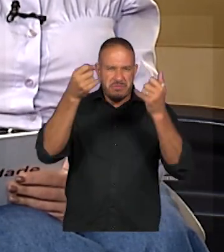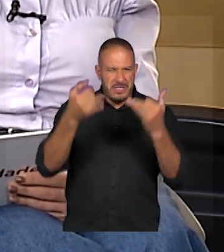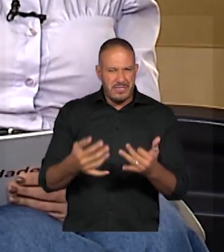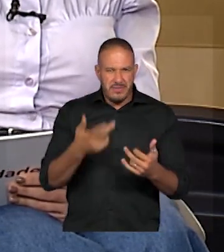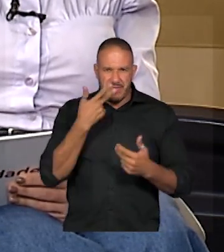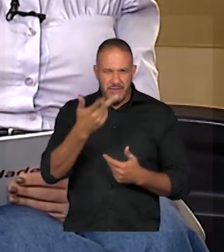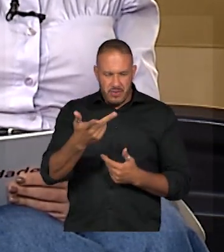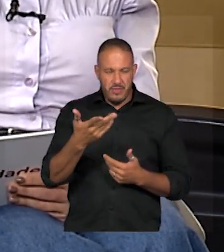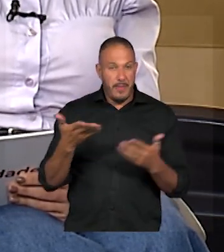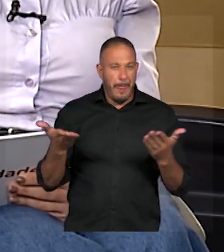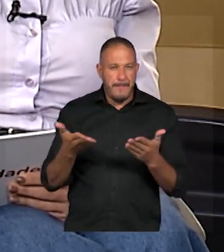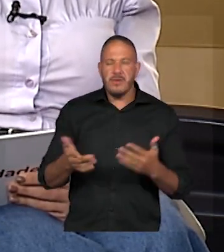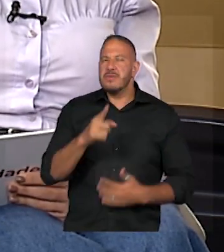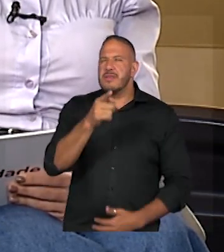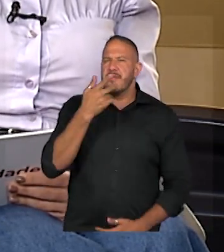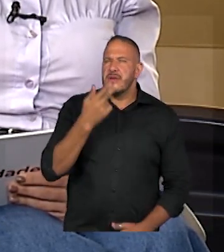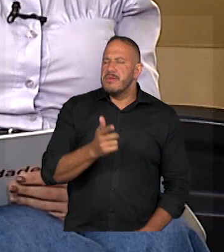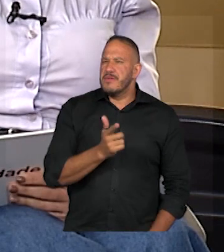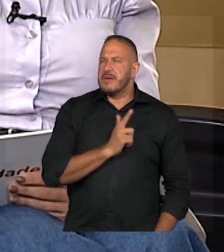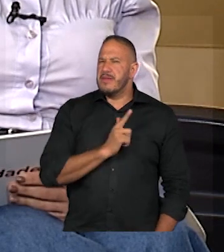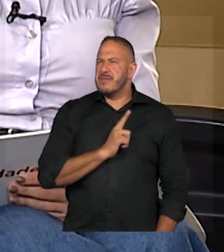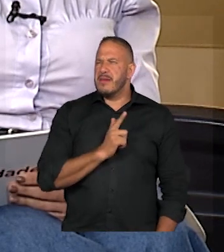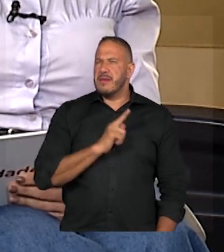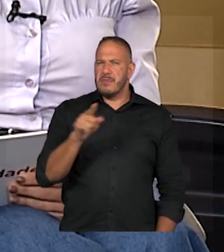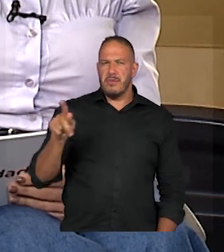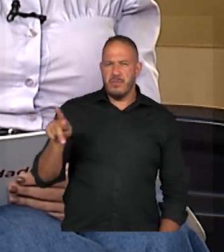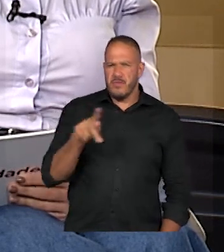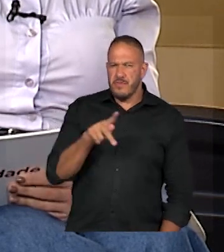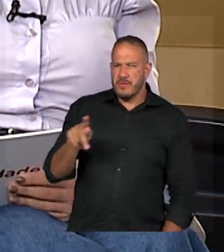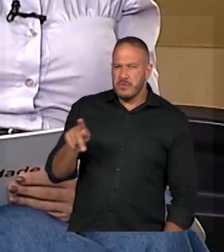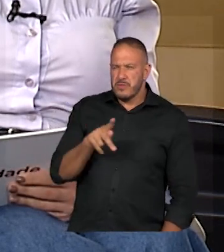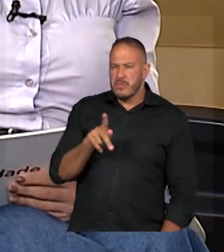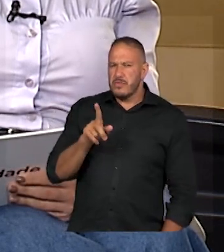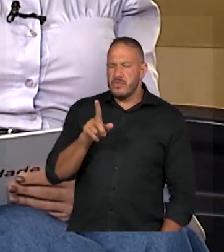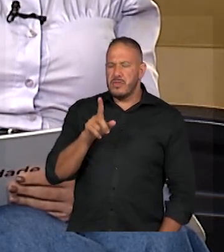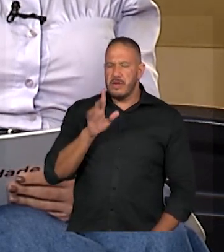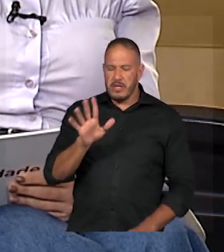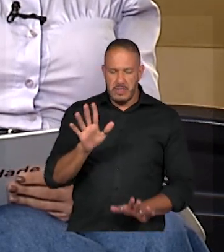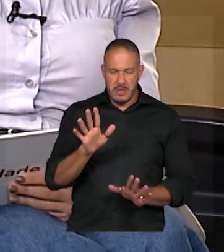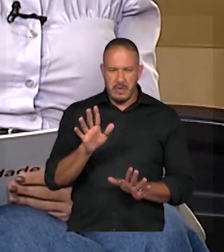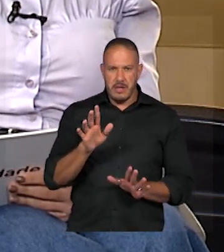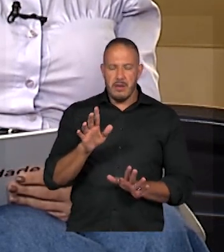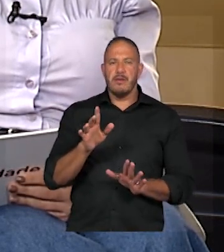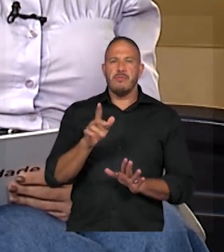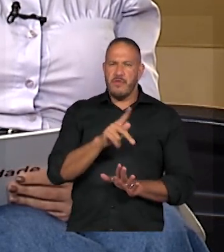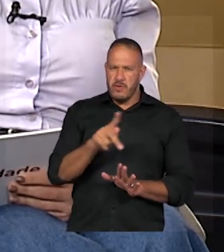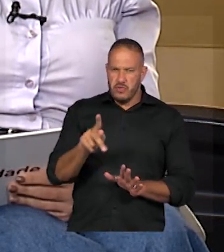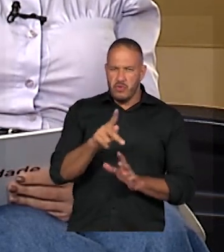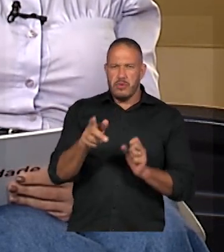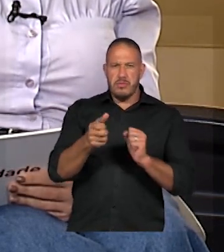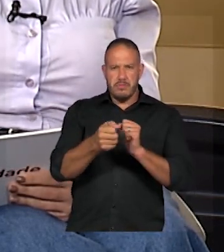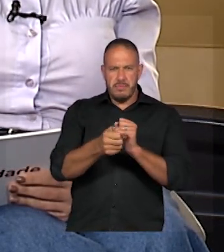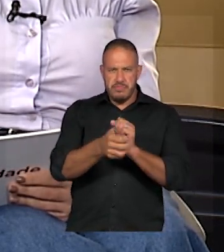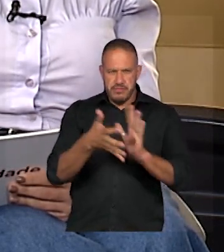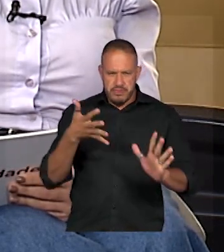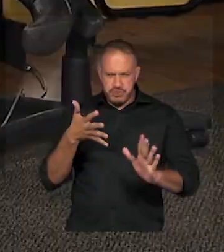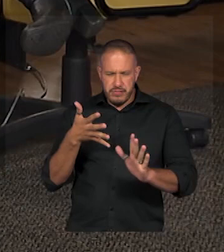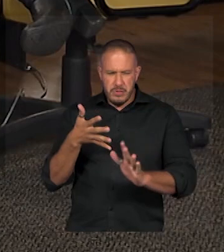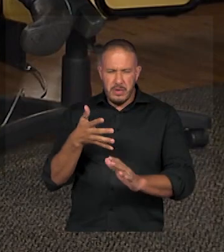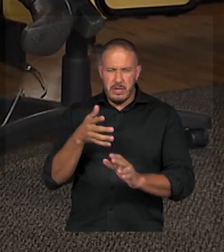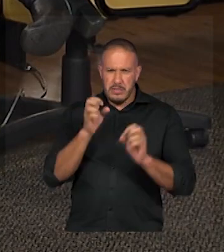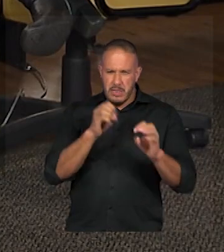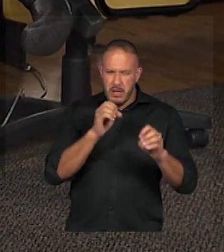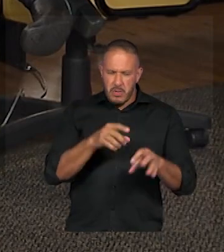deu, você está falando que existe aquele professor que ele é puramente em Libras até o 4º ano, não é